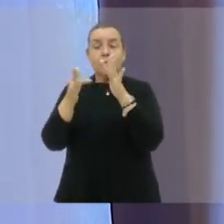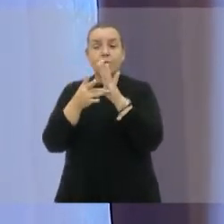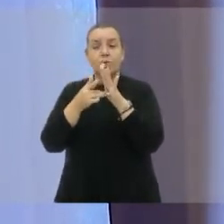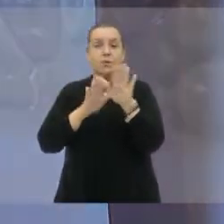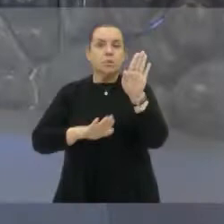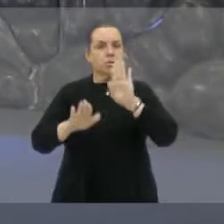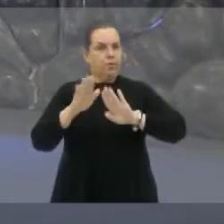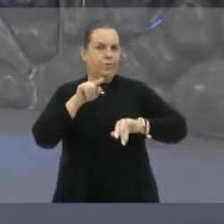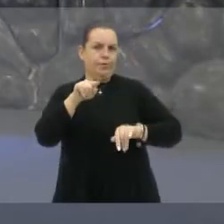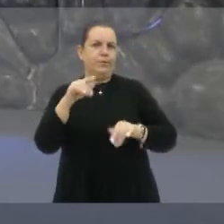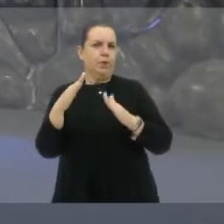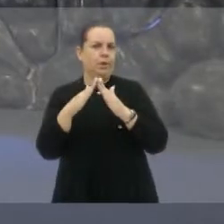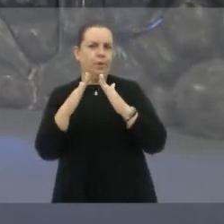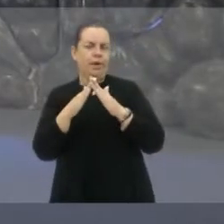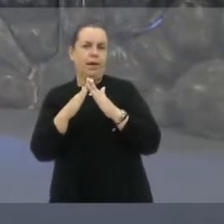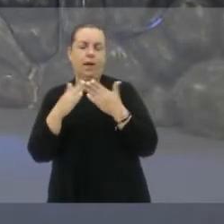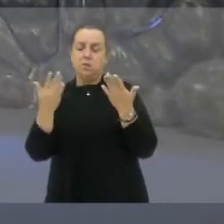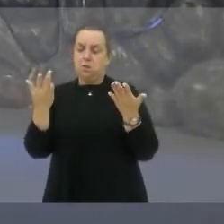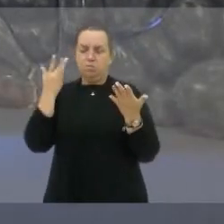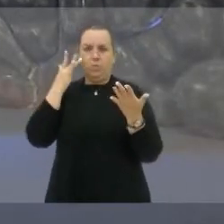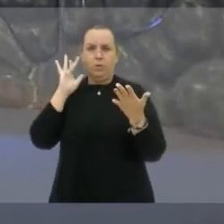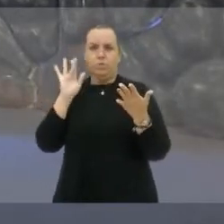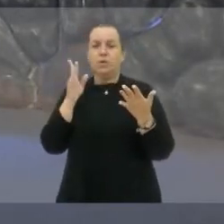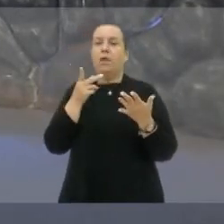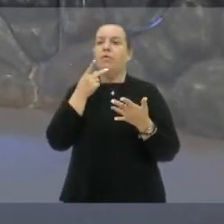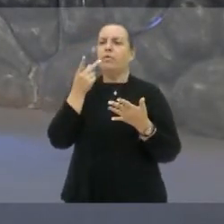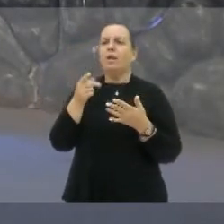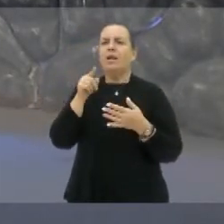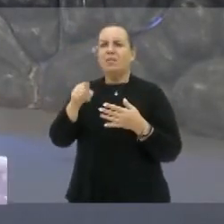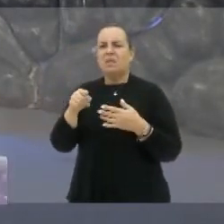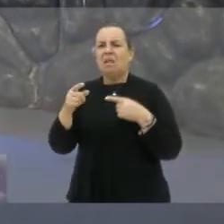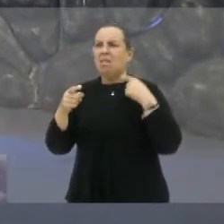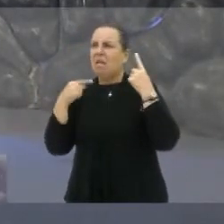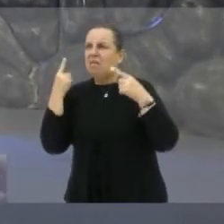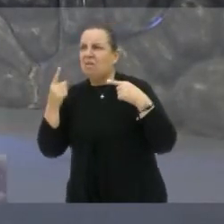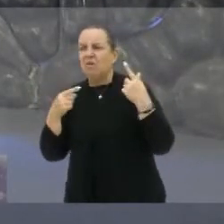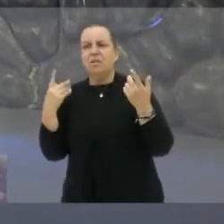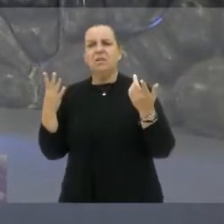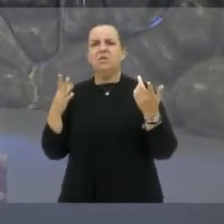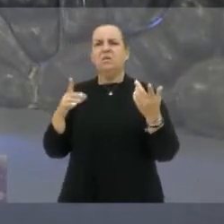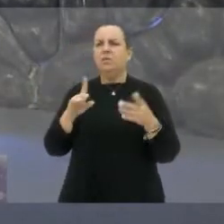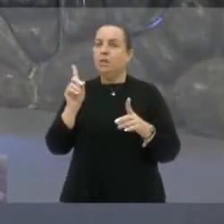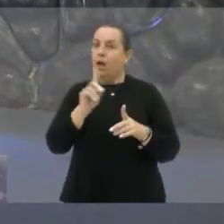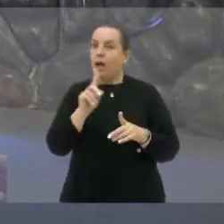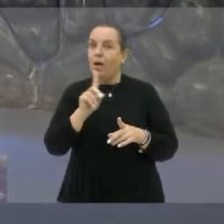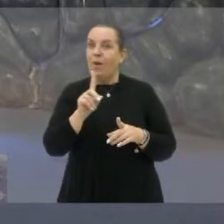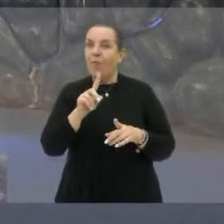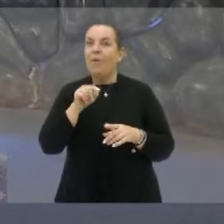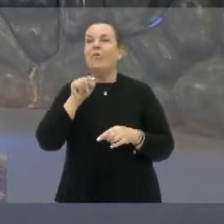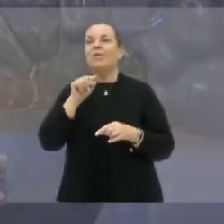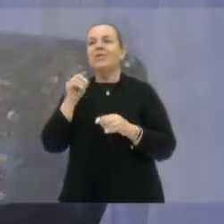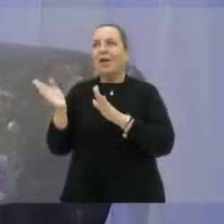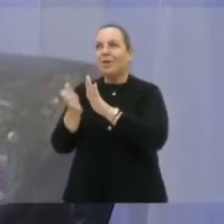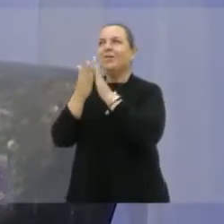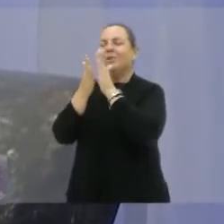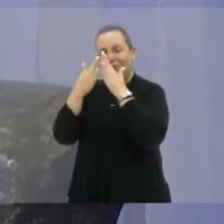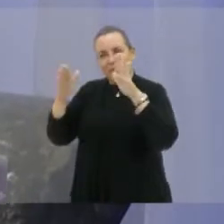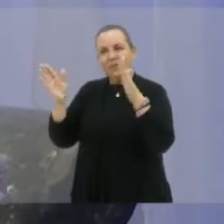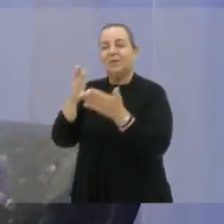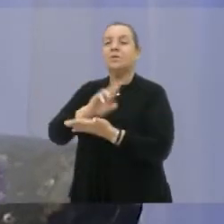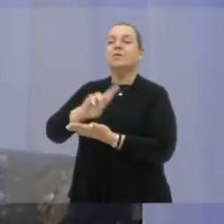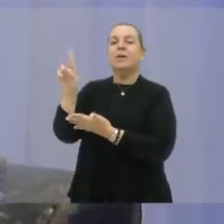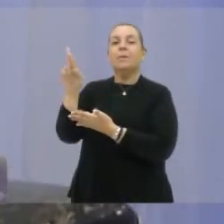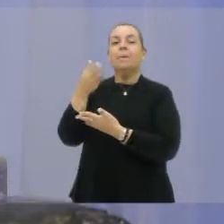casa, talvez alguém vai dizer assim: você está doido, não está doido não, você está louvando o Senhor, você